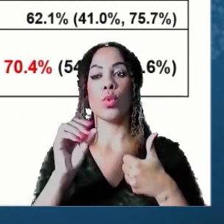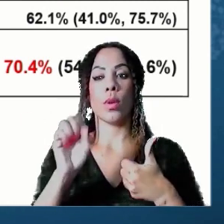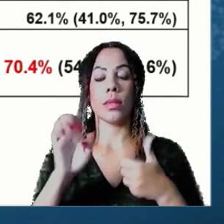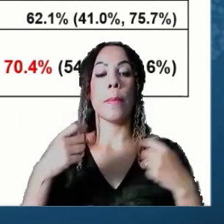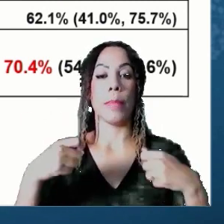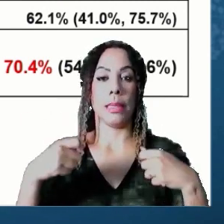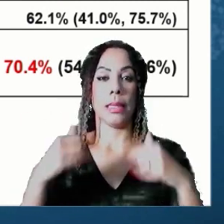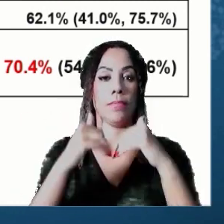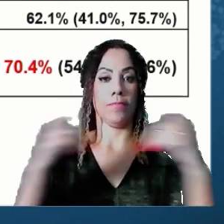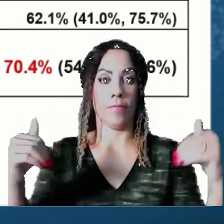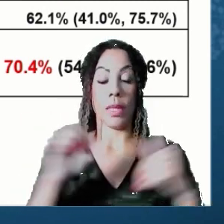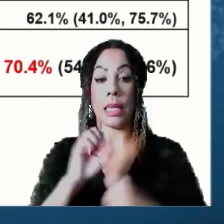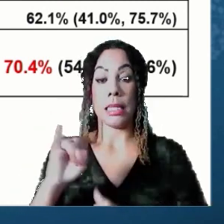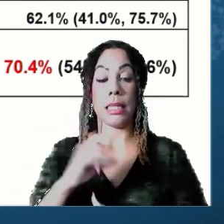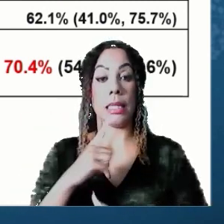houvesse